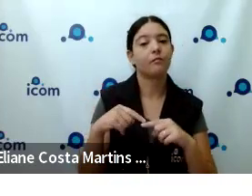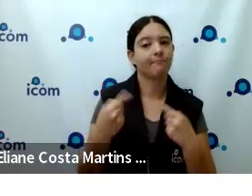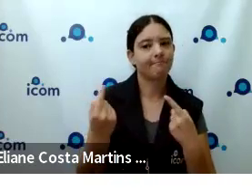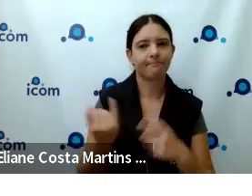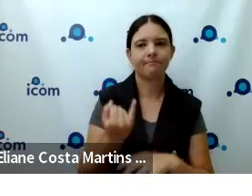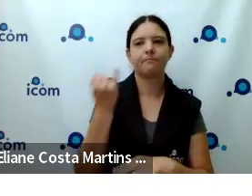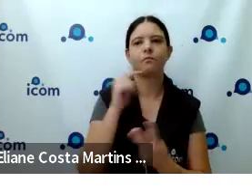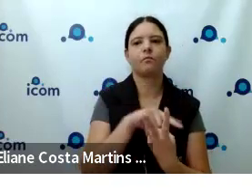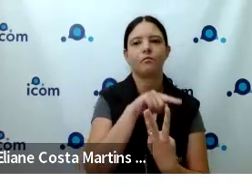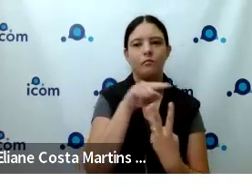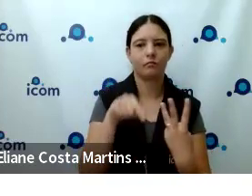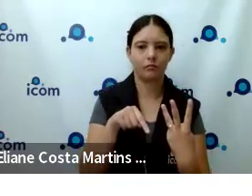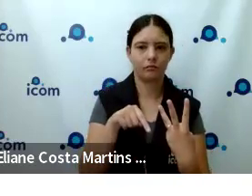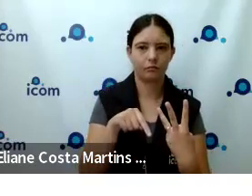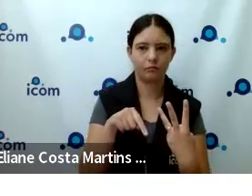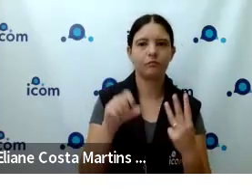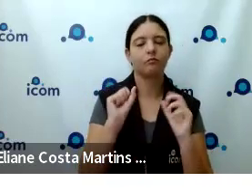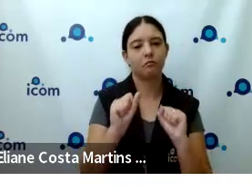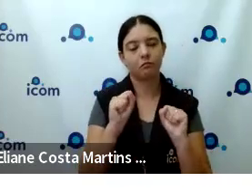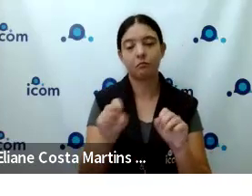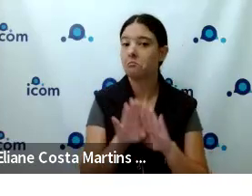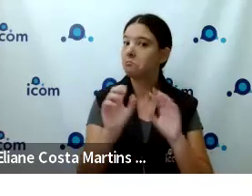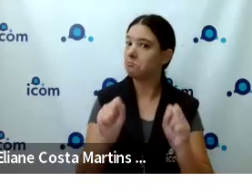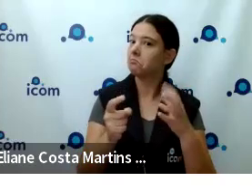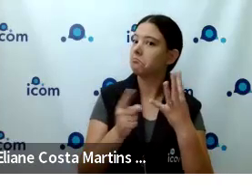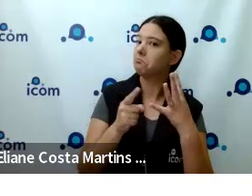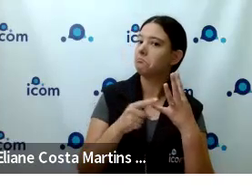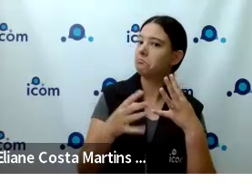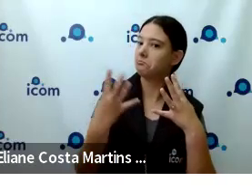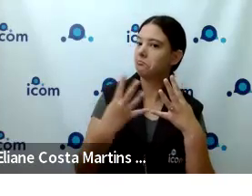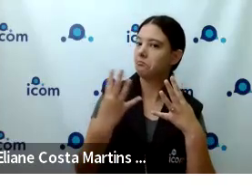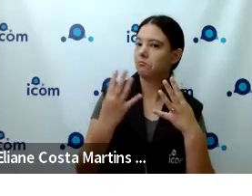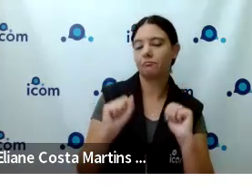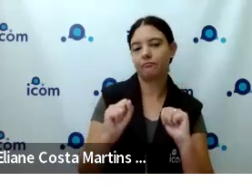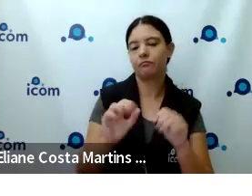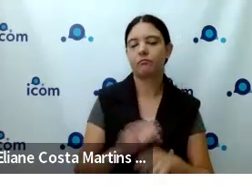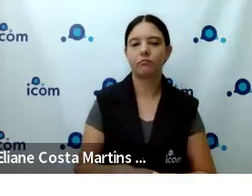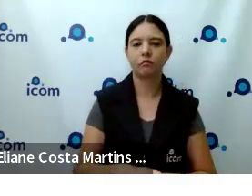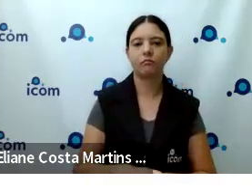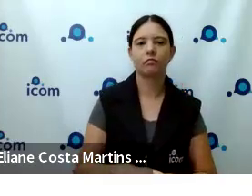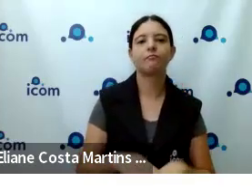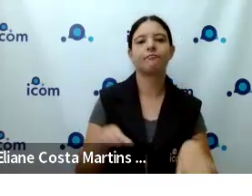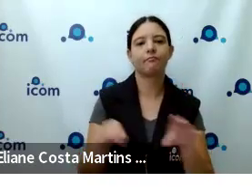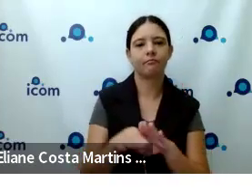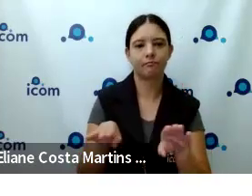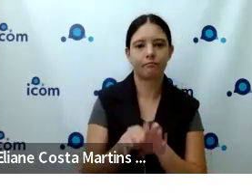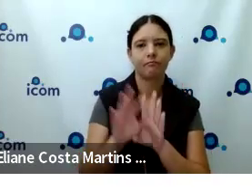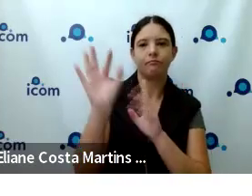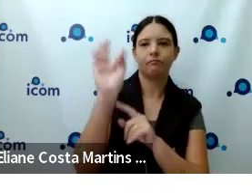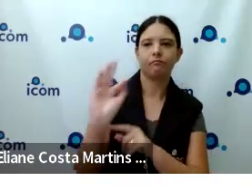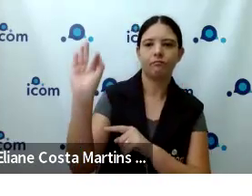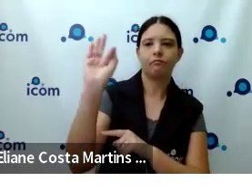são três instâncias, além da possibilidade de quatro instâncias judiciais, e a dimensão federativa, ou